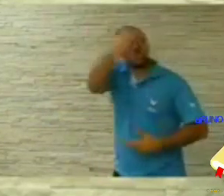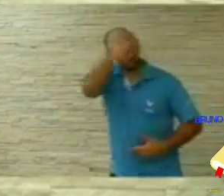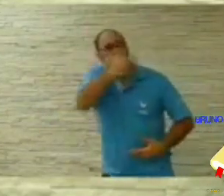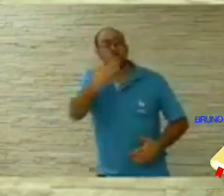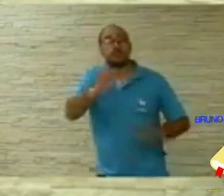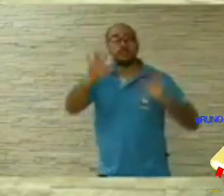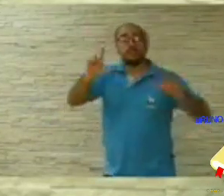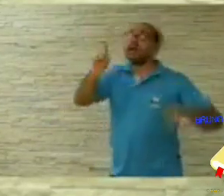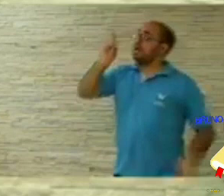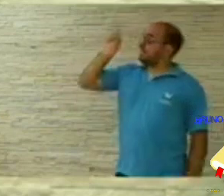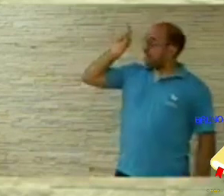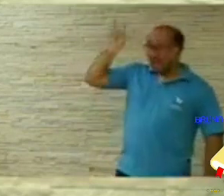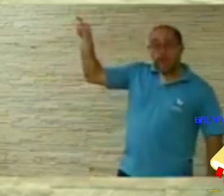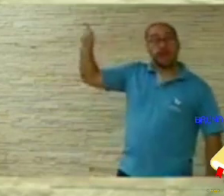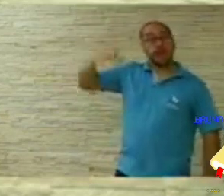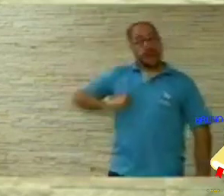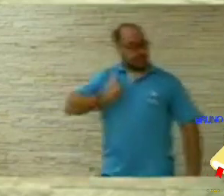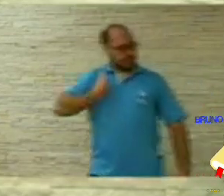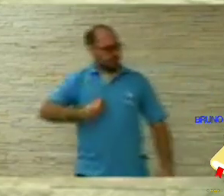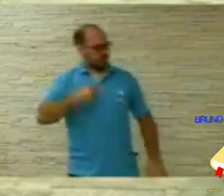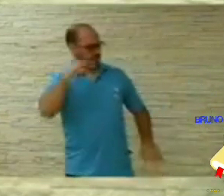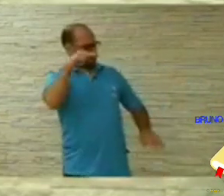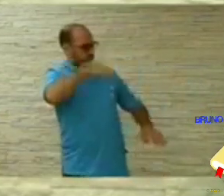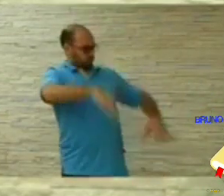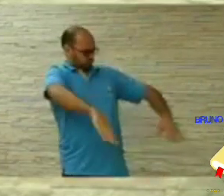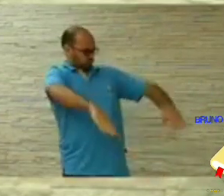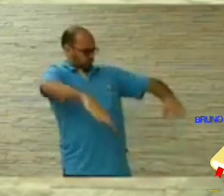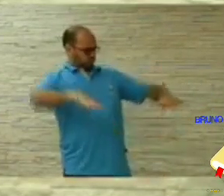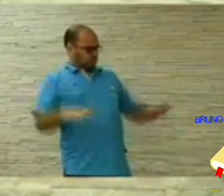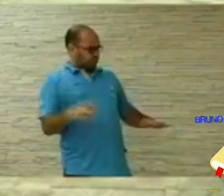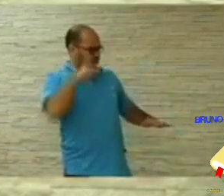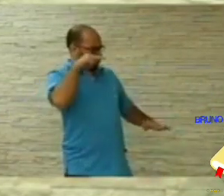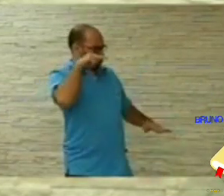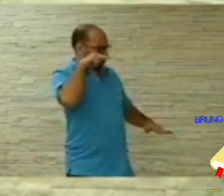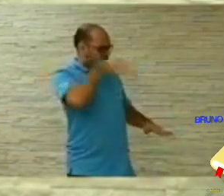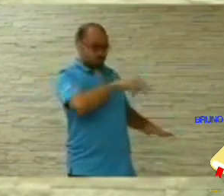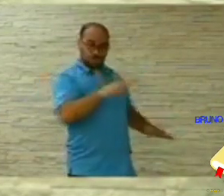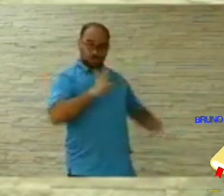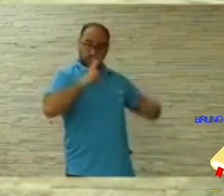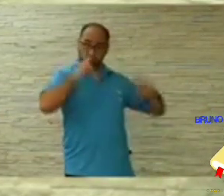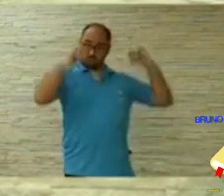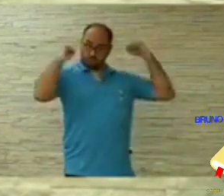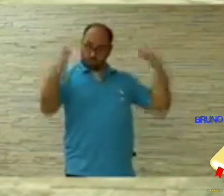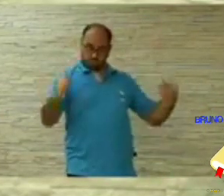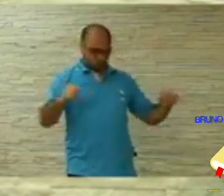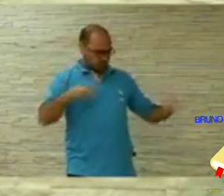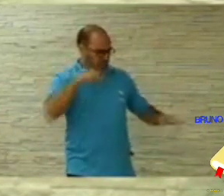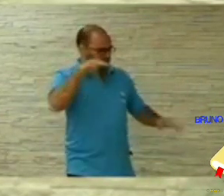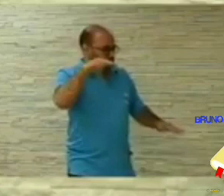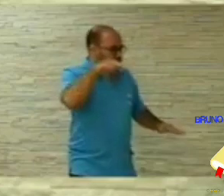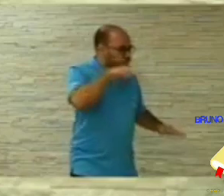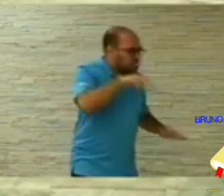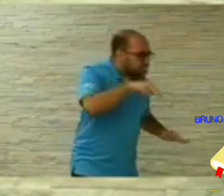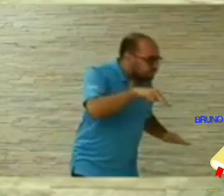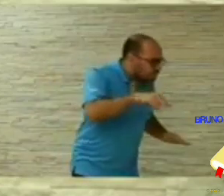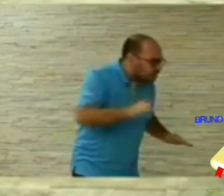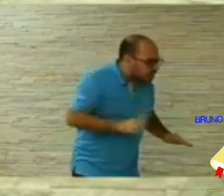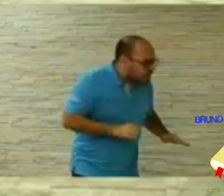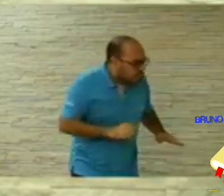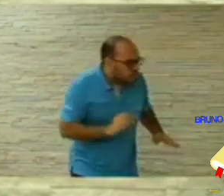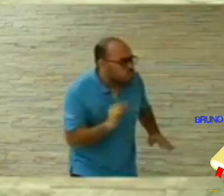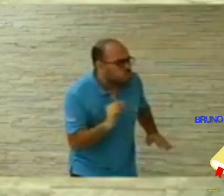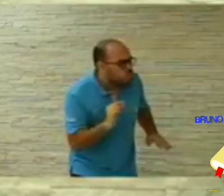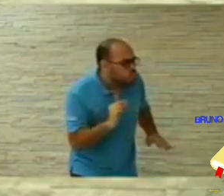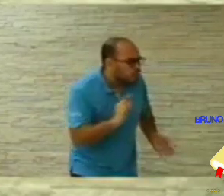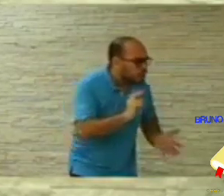usa uma figura de linguagem, dizendo que Deus agora do seu trono, poderoso, Ele se inclina para ver o que se passa